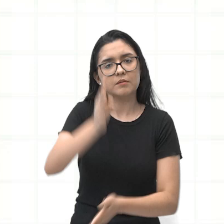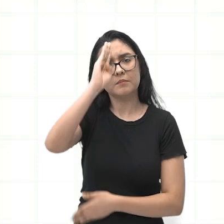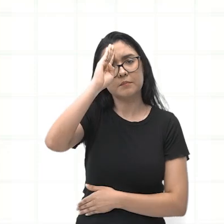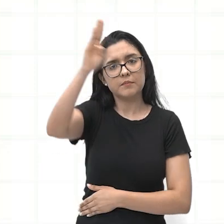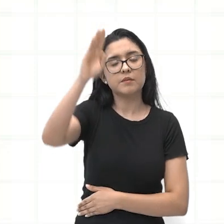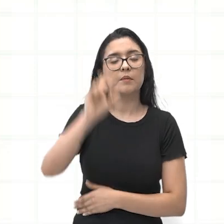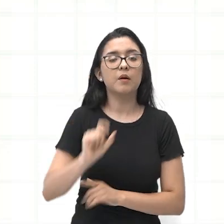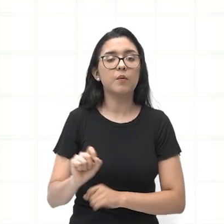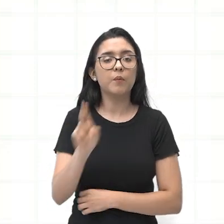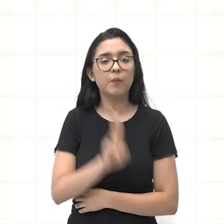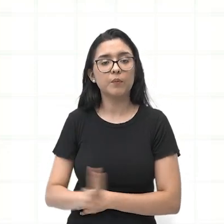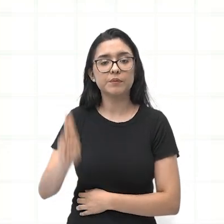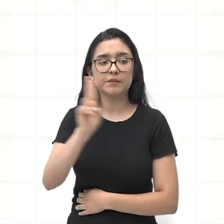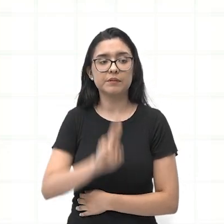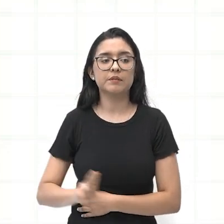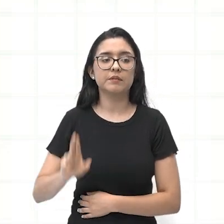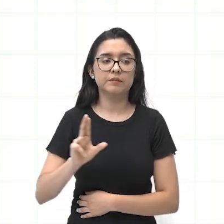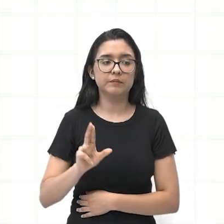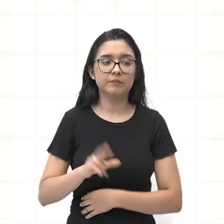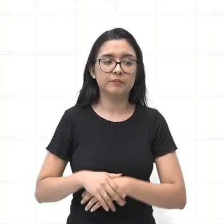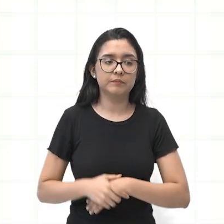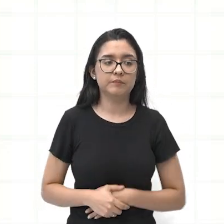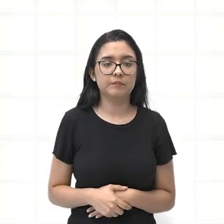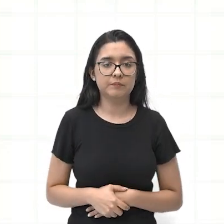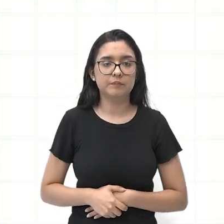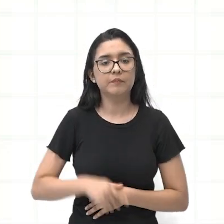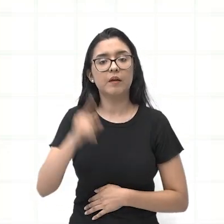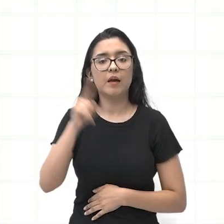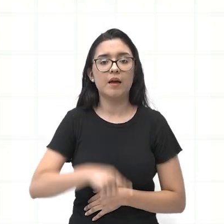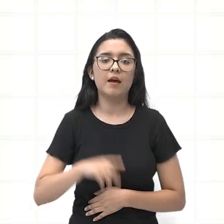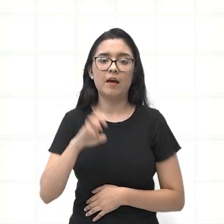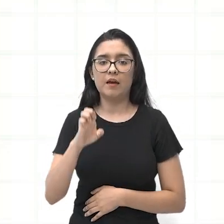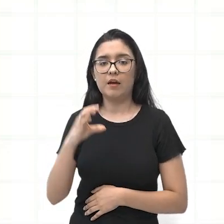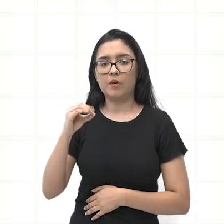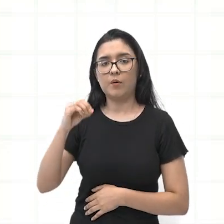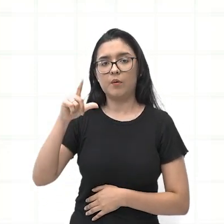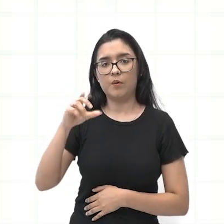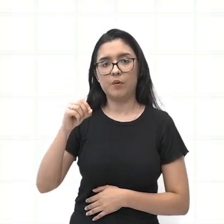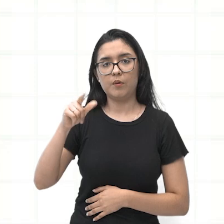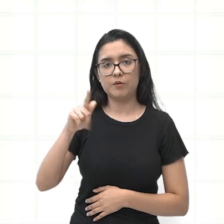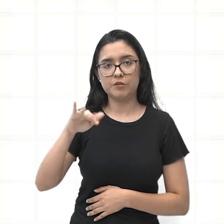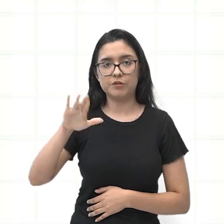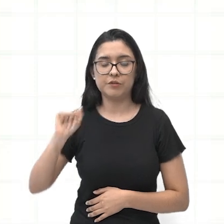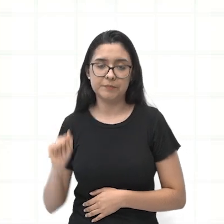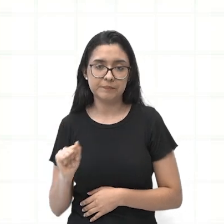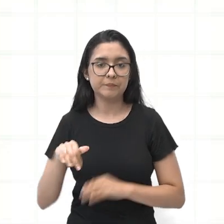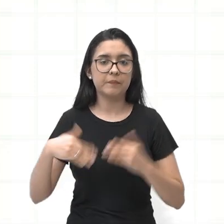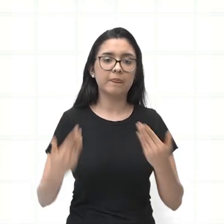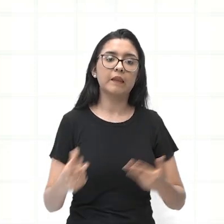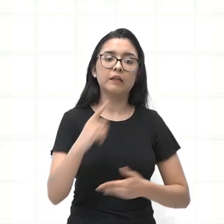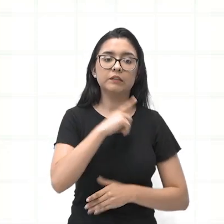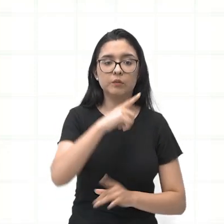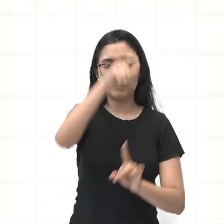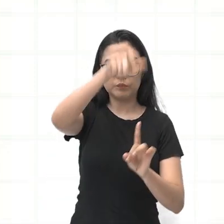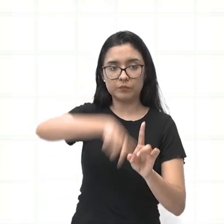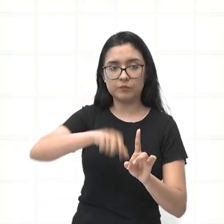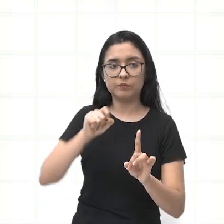principal que é utilizado, né, nessa escala, que vem ser a ecologia. Então, vamos lá. O